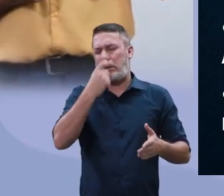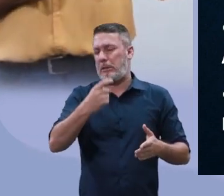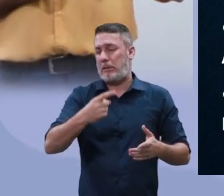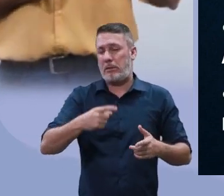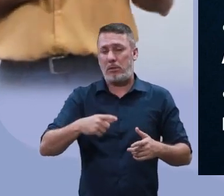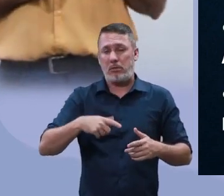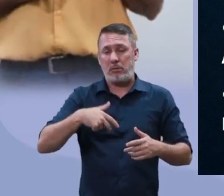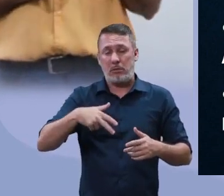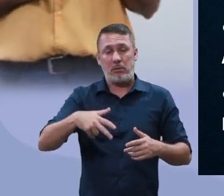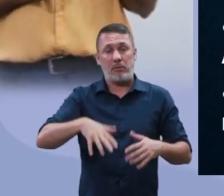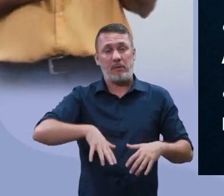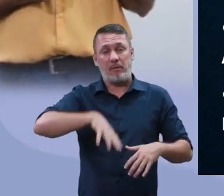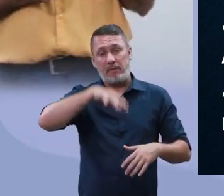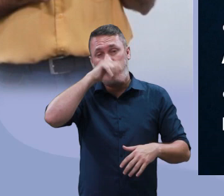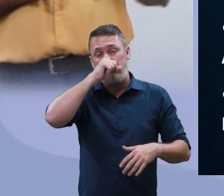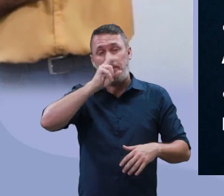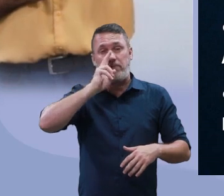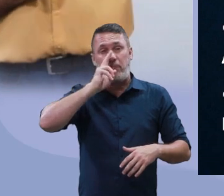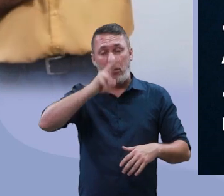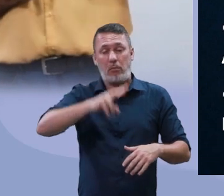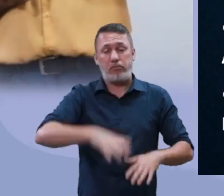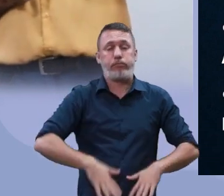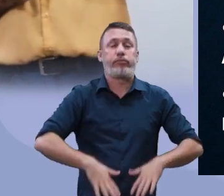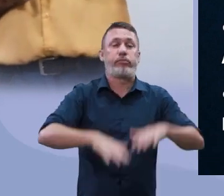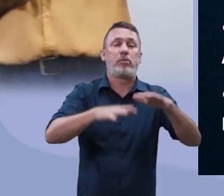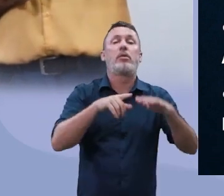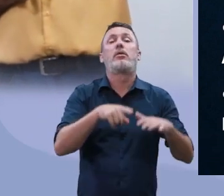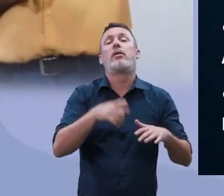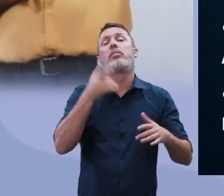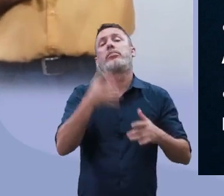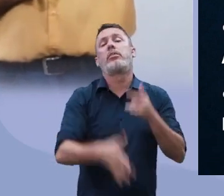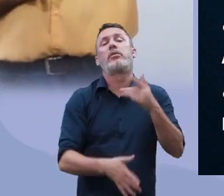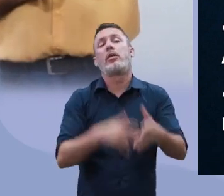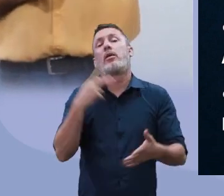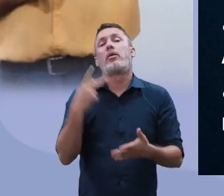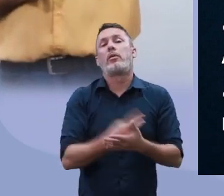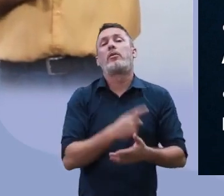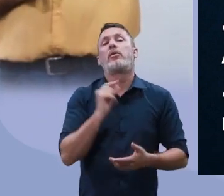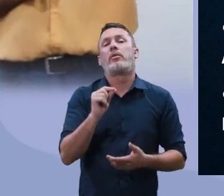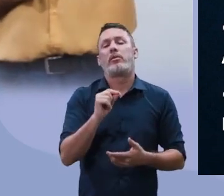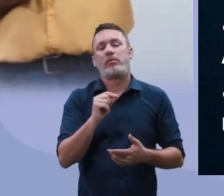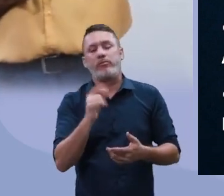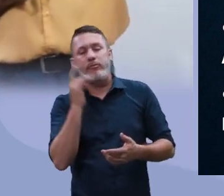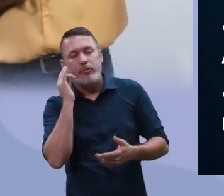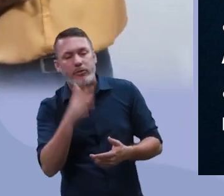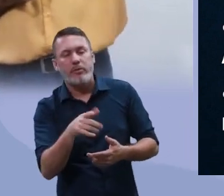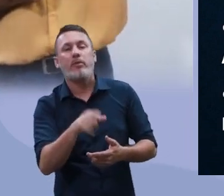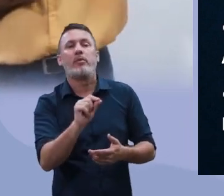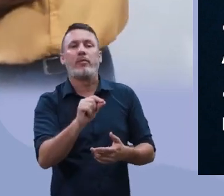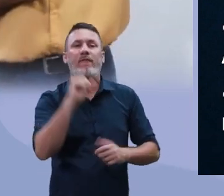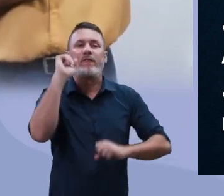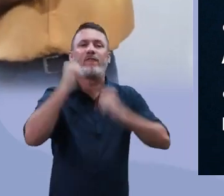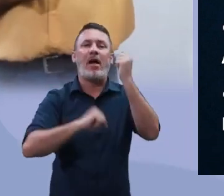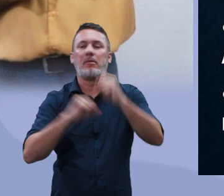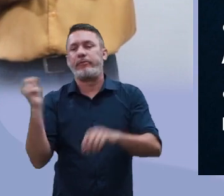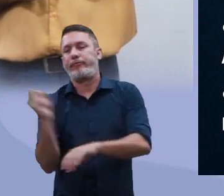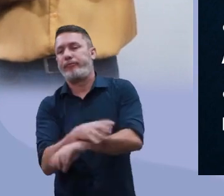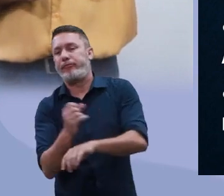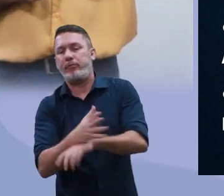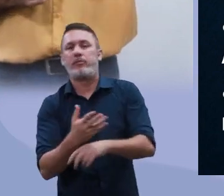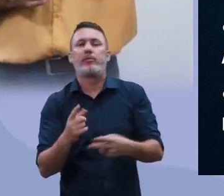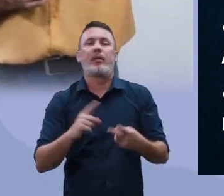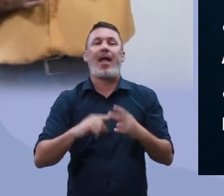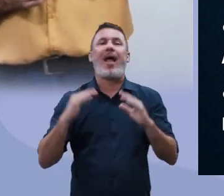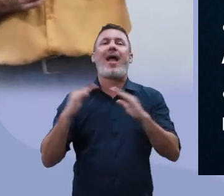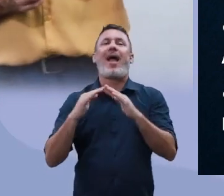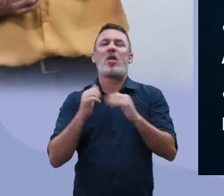né, infelizmente, esgoto a céu aberto. E aí o que vai acontecer? Essas águas são poluídas com resíduos industriais, resíduos